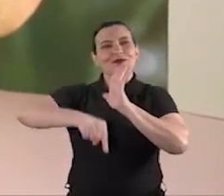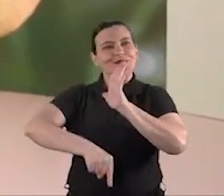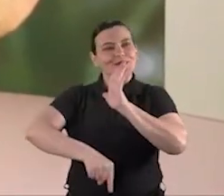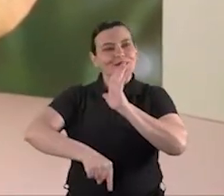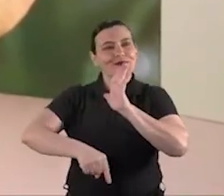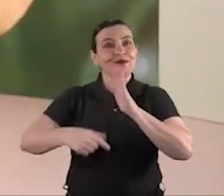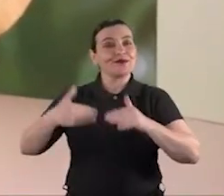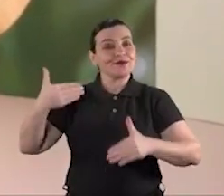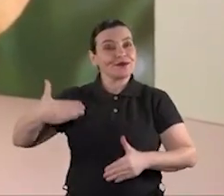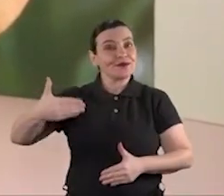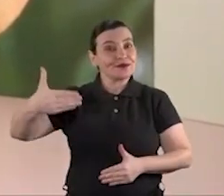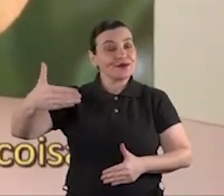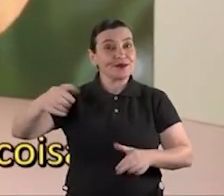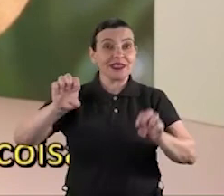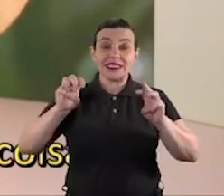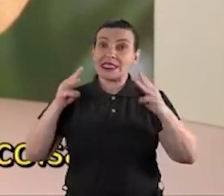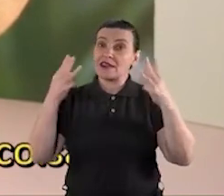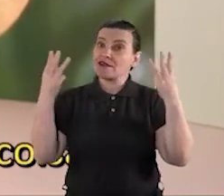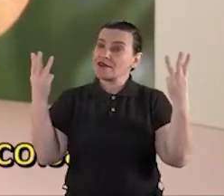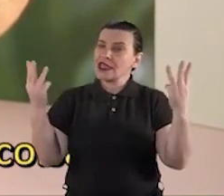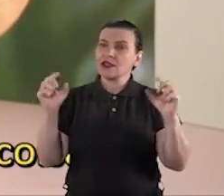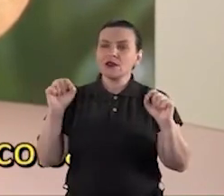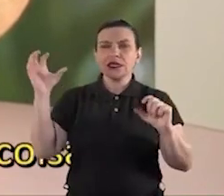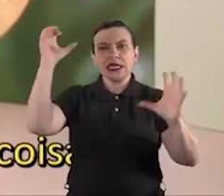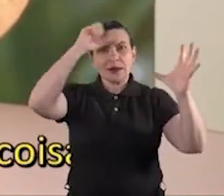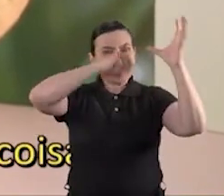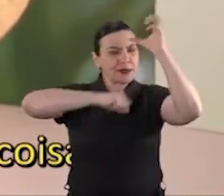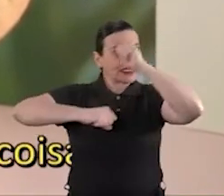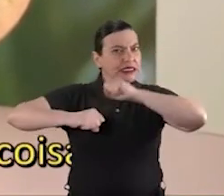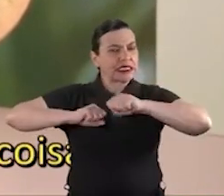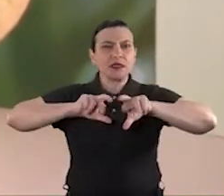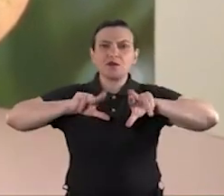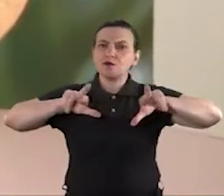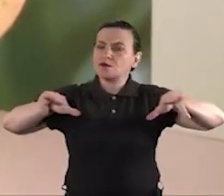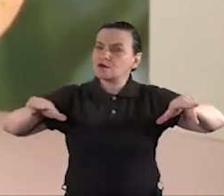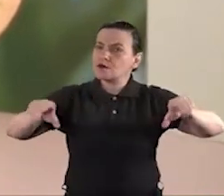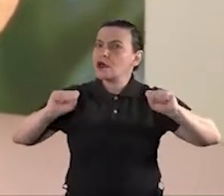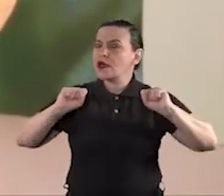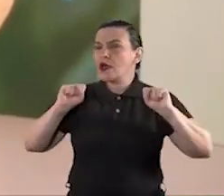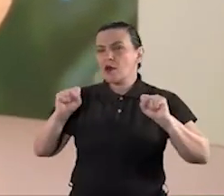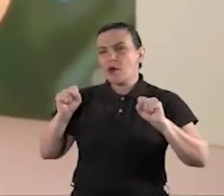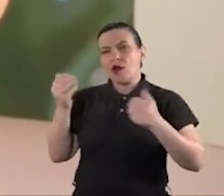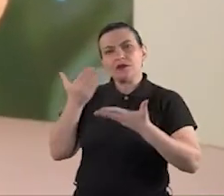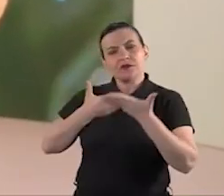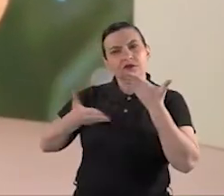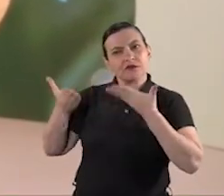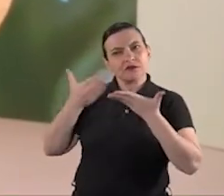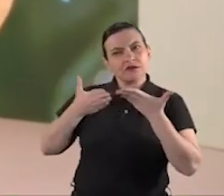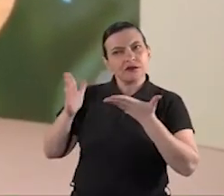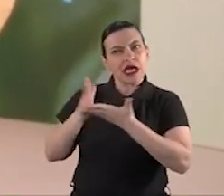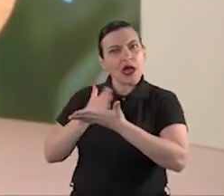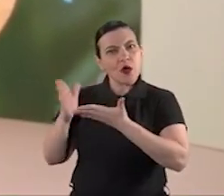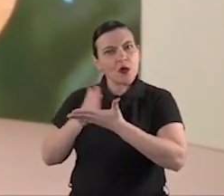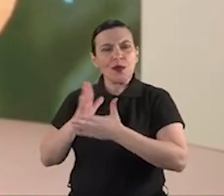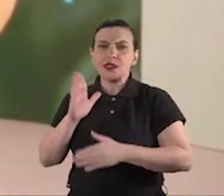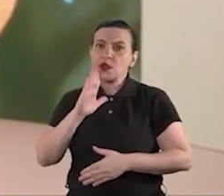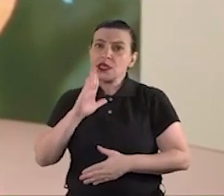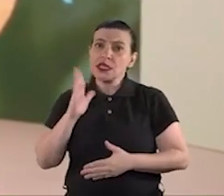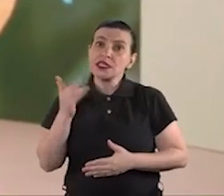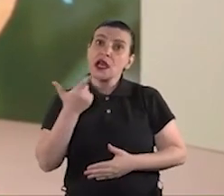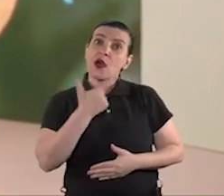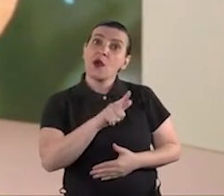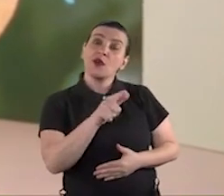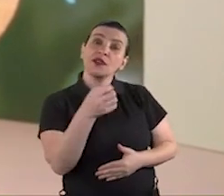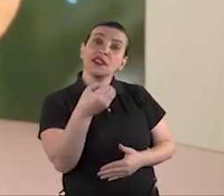nas próximas seções desse evento você ouvirá e aprenderá muito você pode estar familiarizado com algumas coisas e outras serão